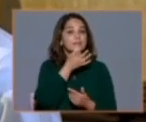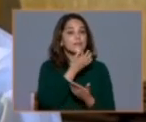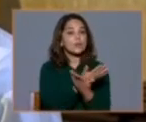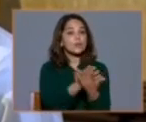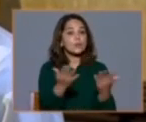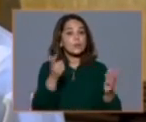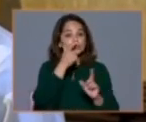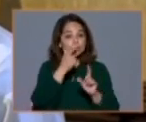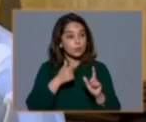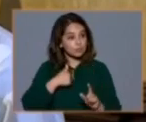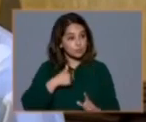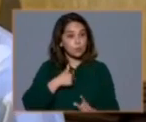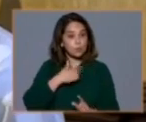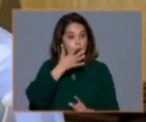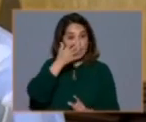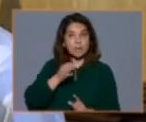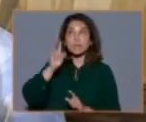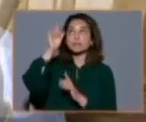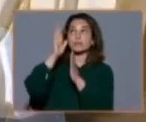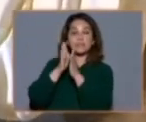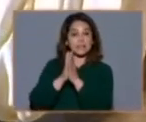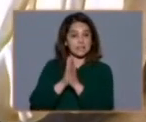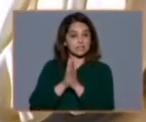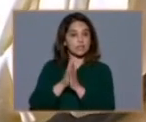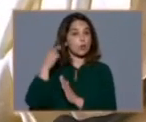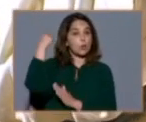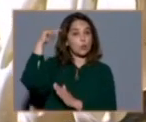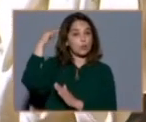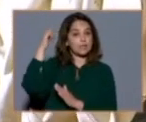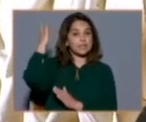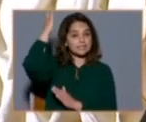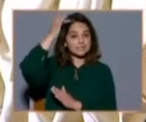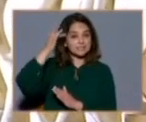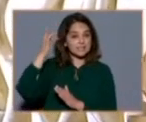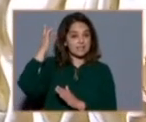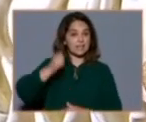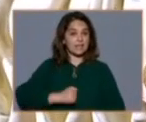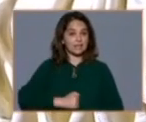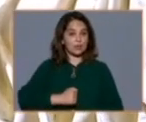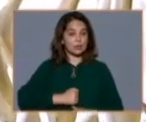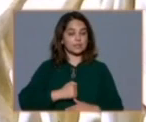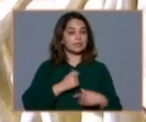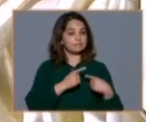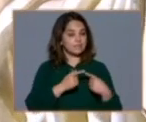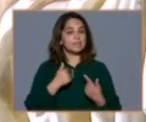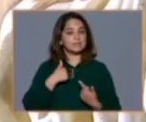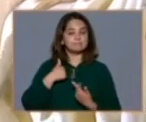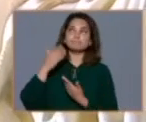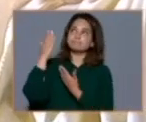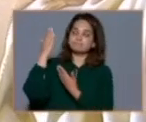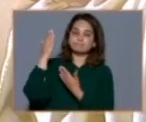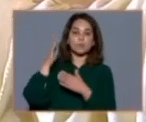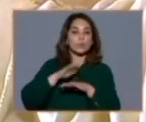profetas. Creio na Igreja, una, santa, católica e apostólica. Professo um só batismo para a remissão